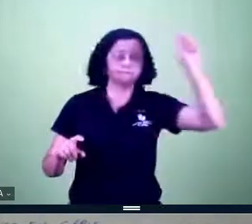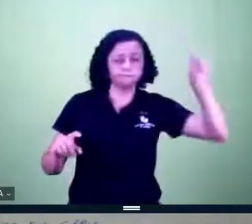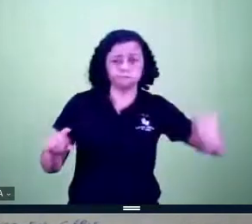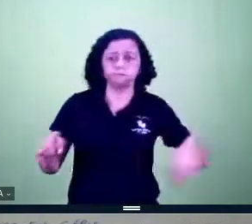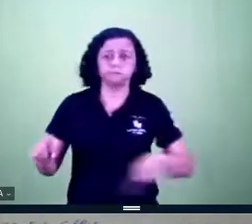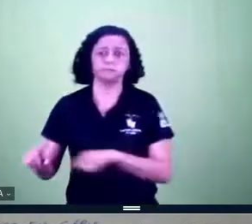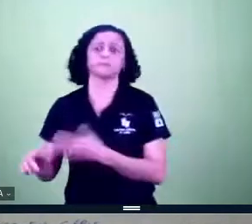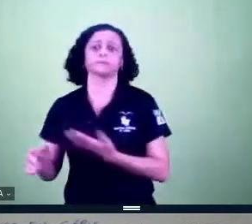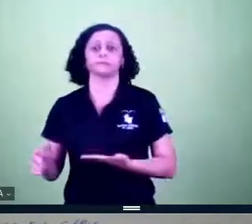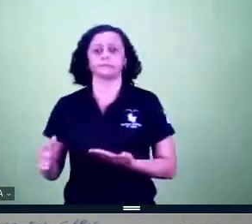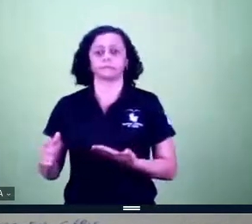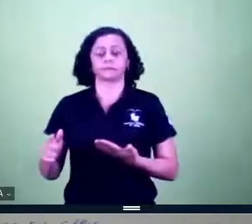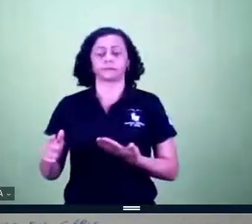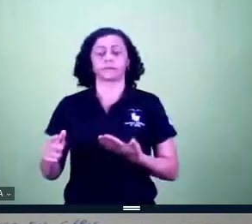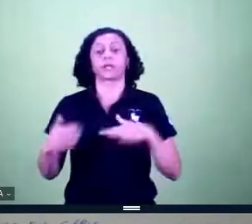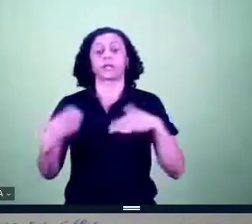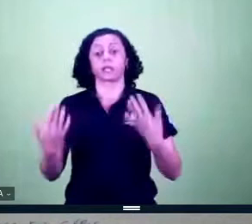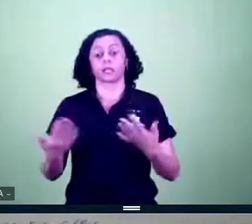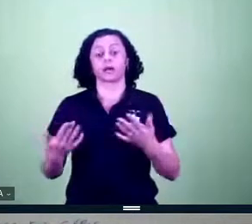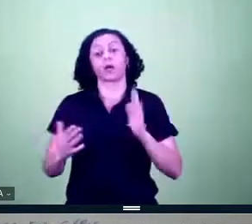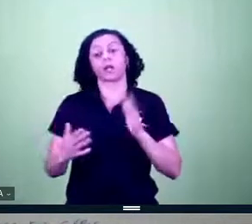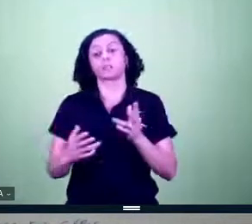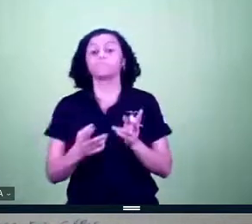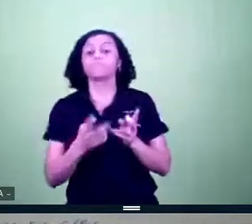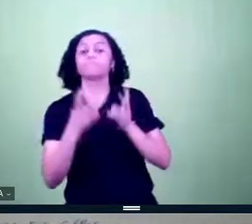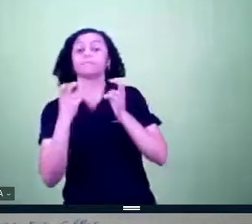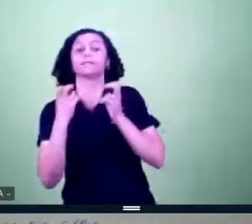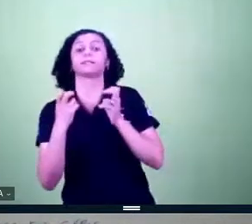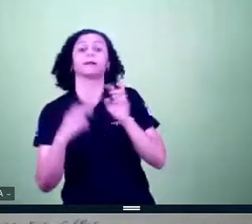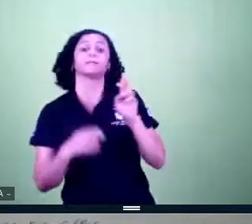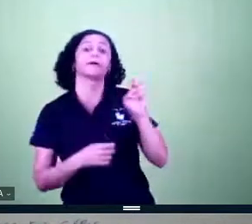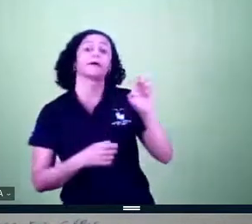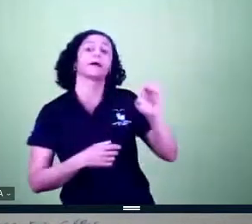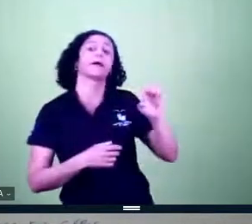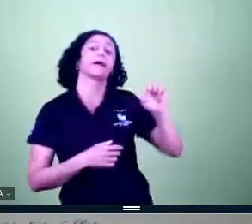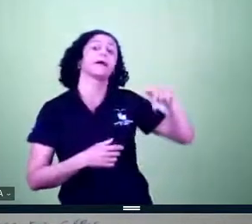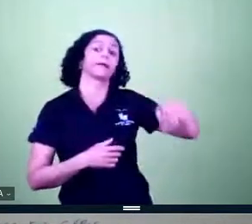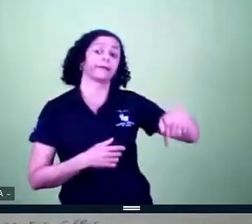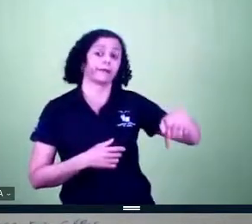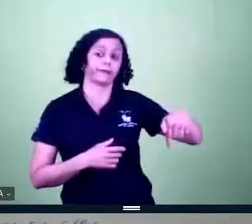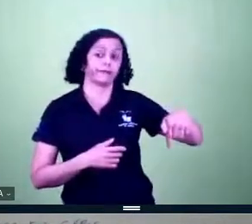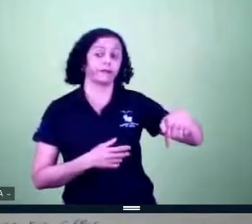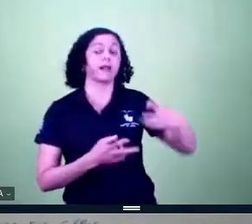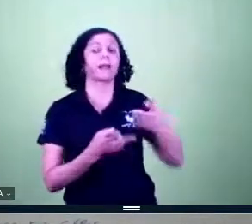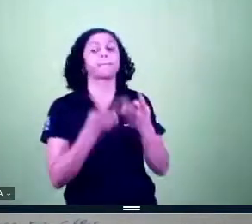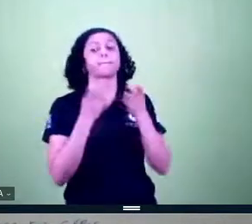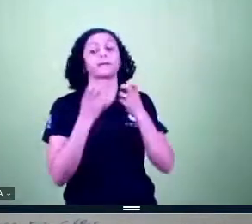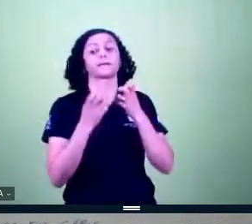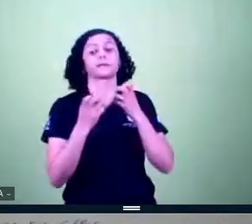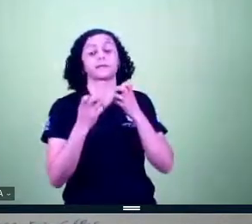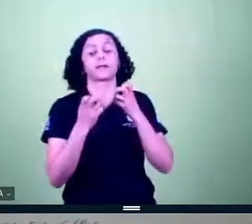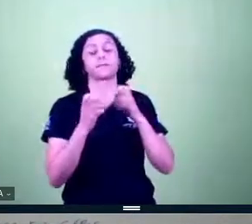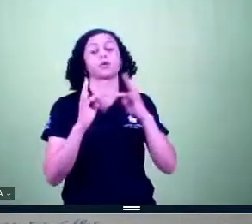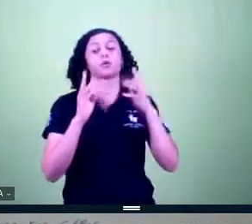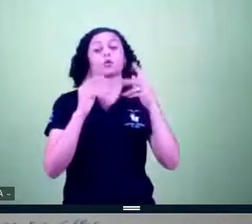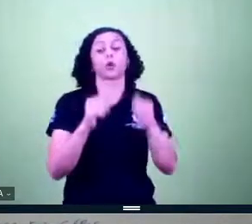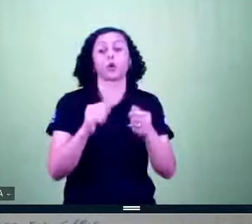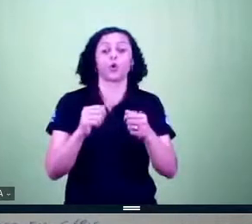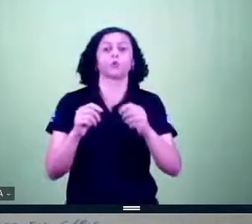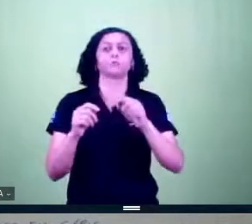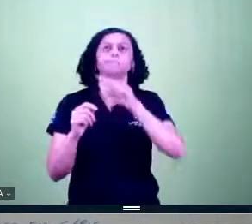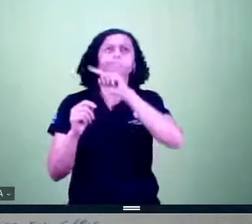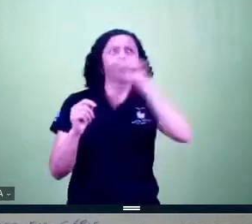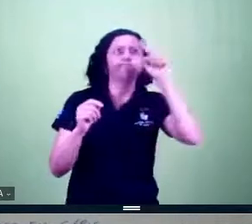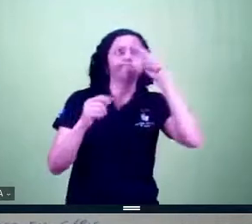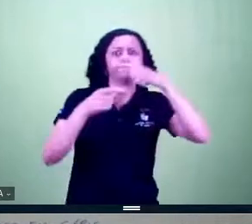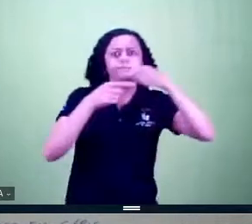Então, ela já vê o equivalente da dificuldade de todas as curvas, todos os joelhos, tudo que